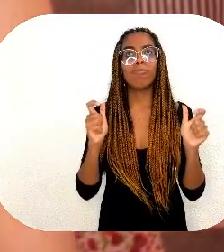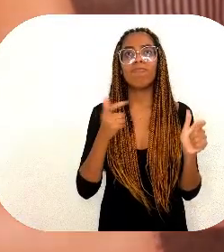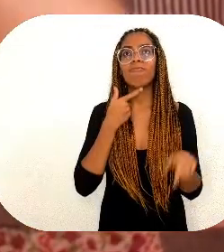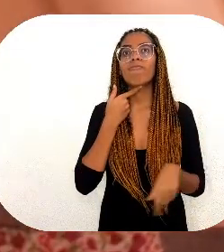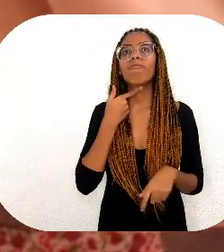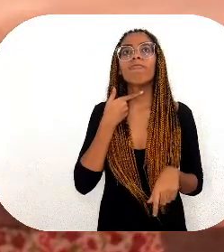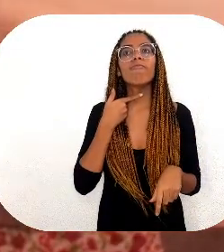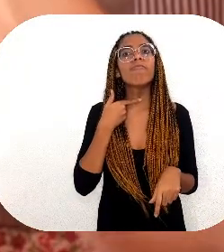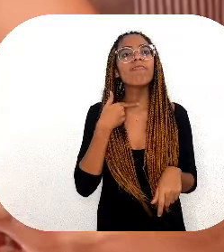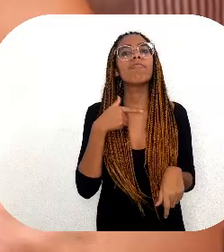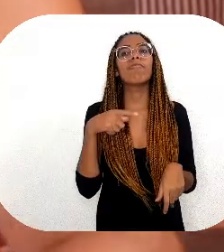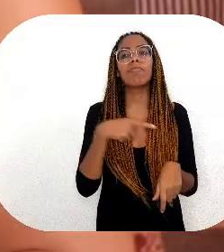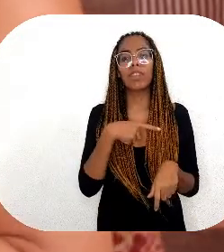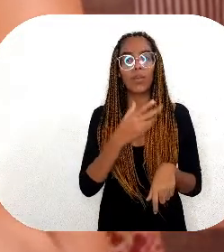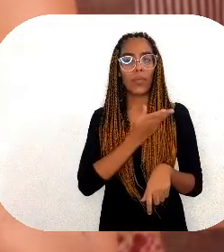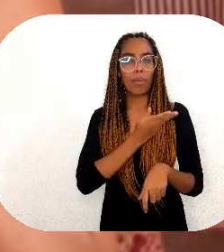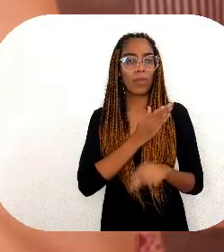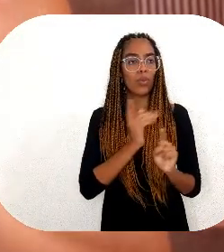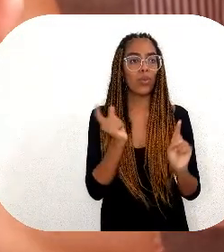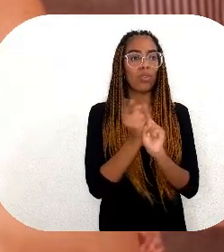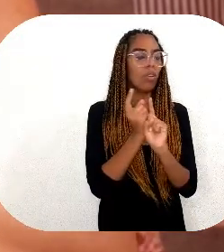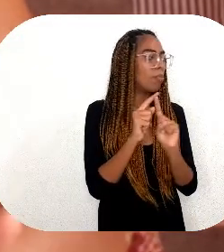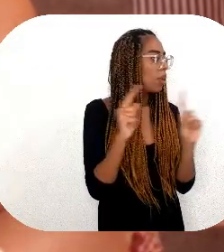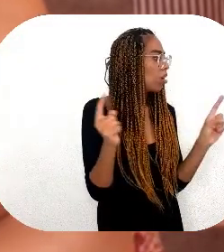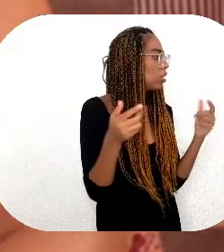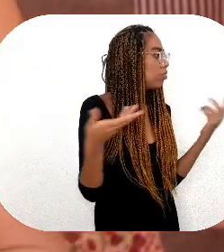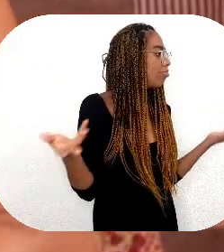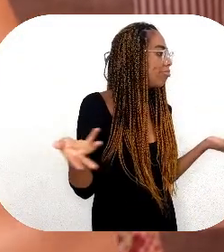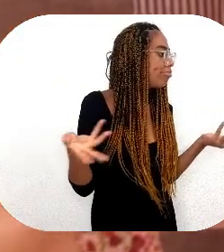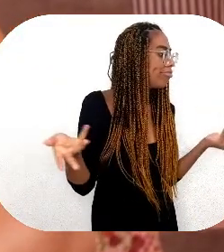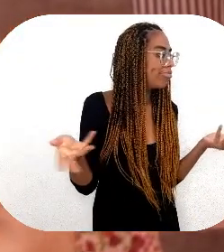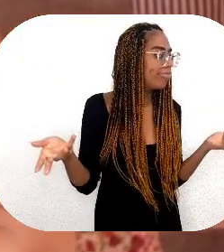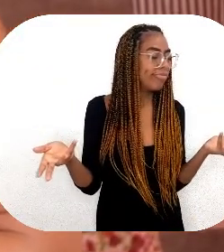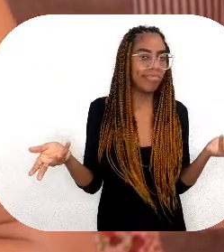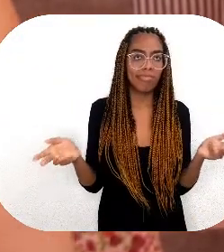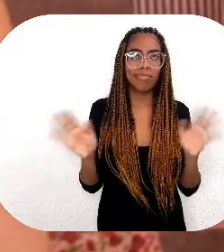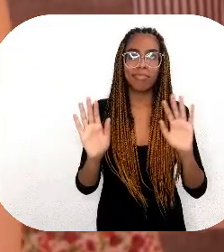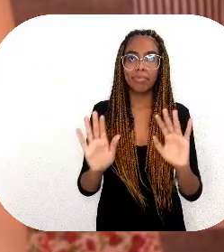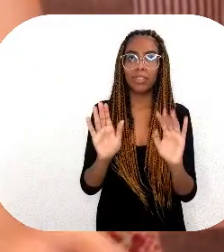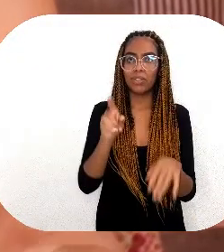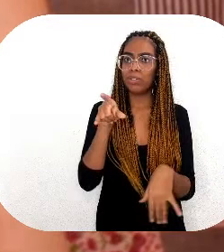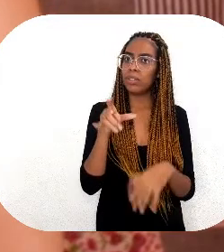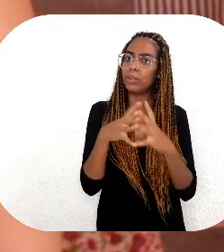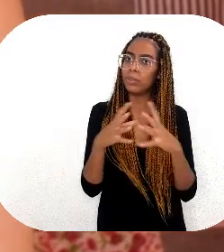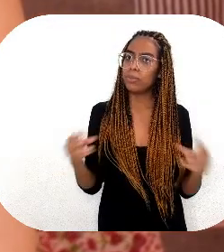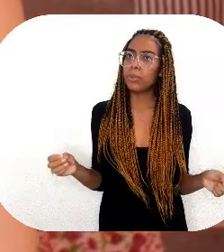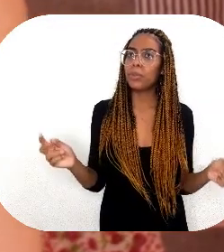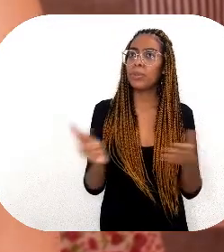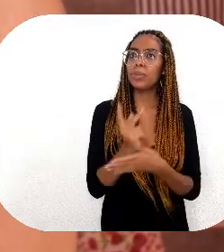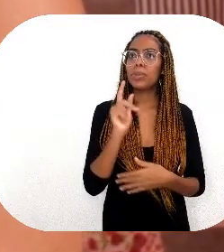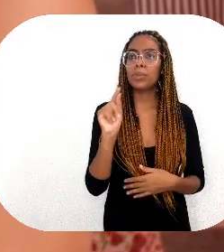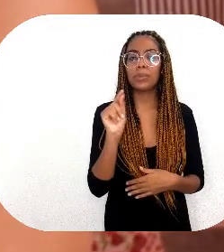Isso, gente, encontrou o gato, que estava super aflito porque tinha procurado o amigo de noite e não tinha